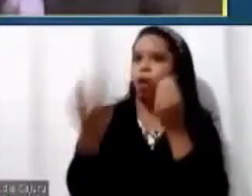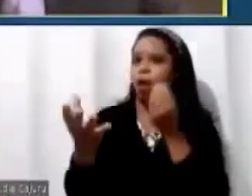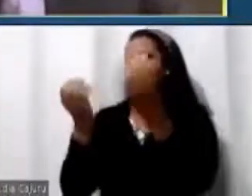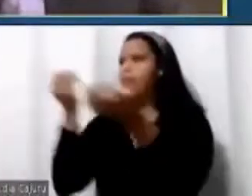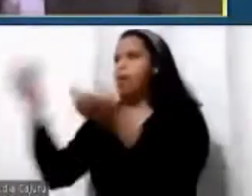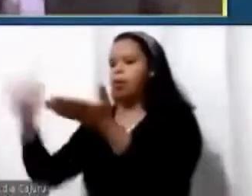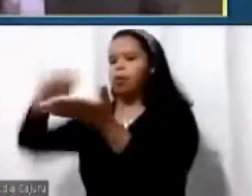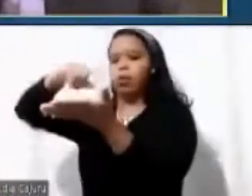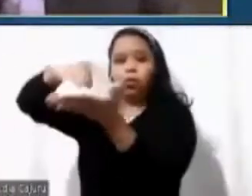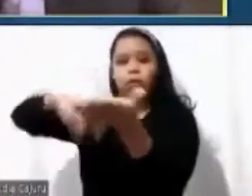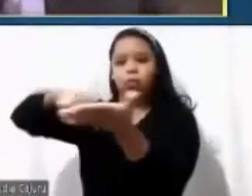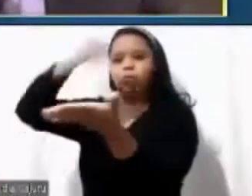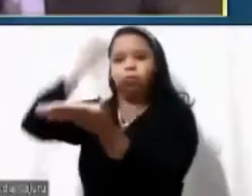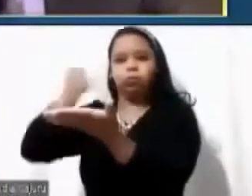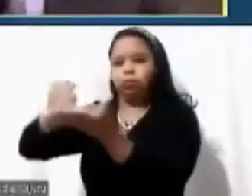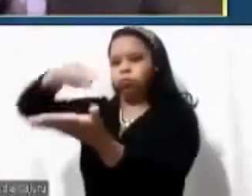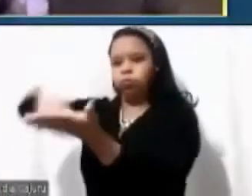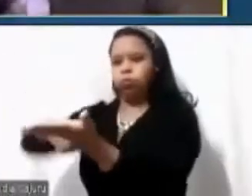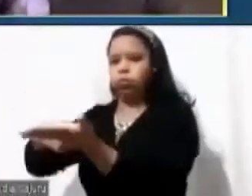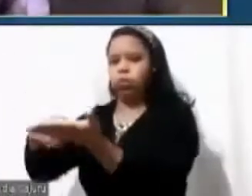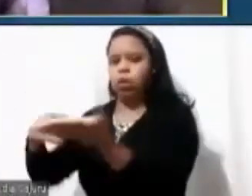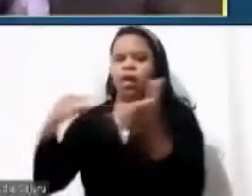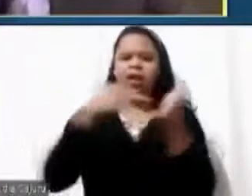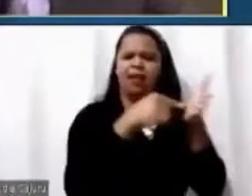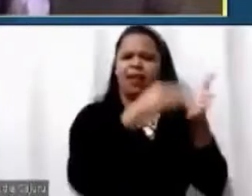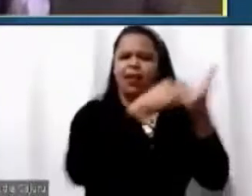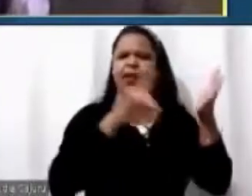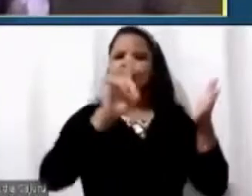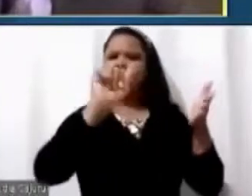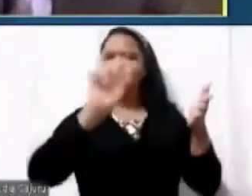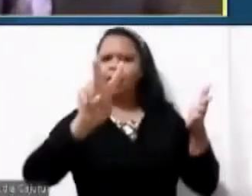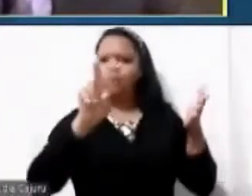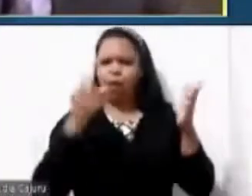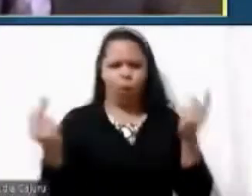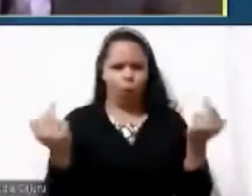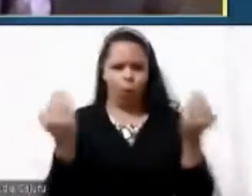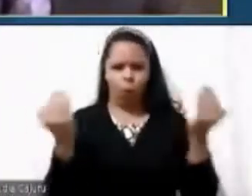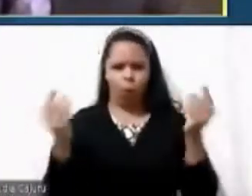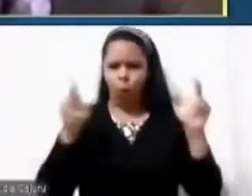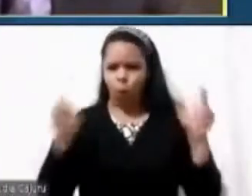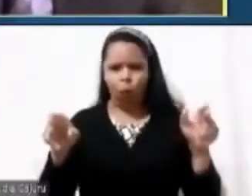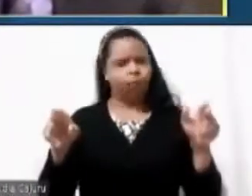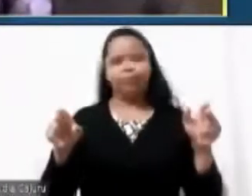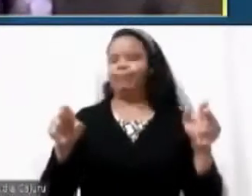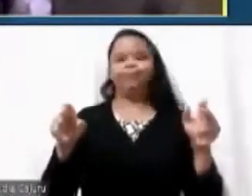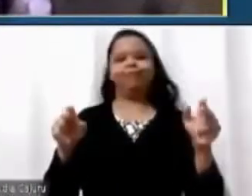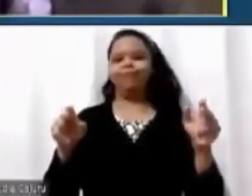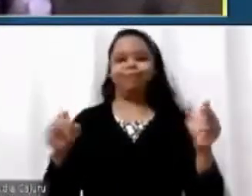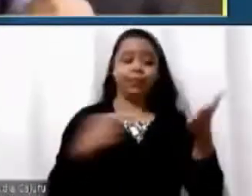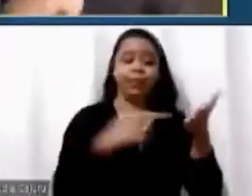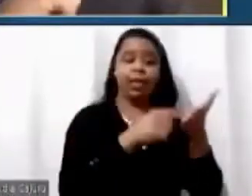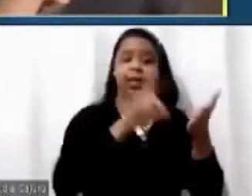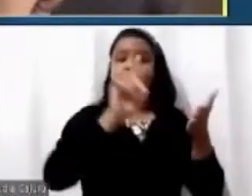dentro de uma relação médico-paciente? Sempre. Ele sempre pode ser considerado. E é